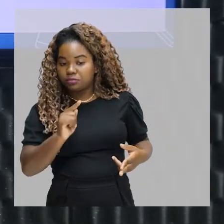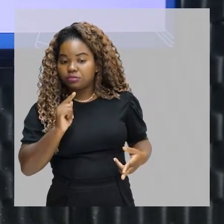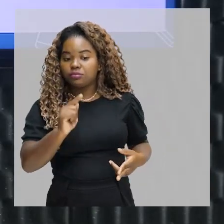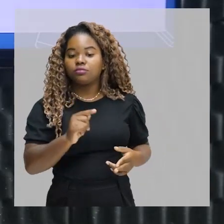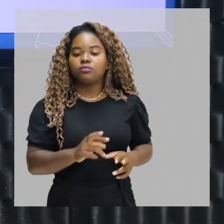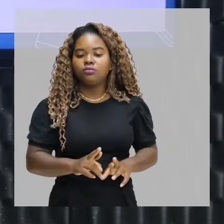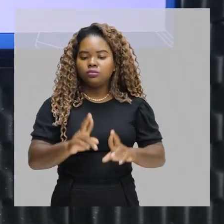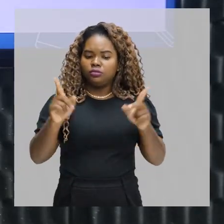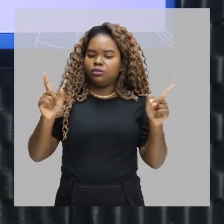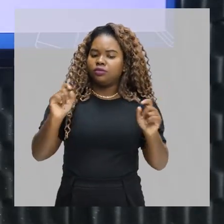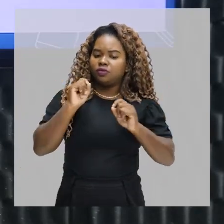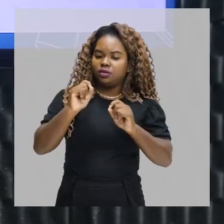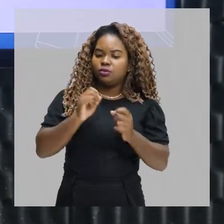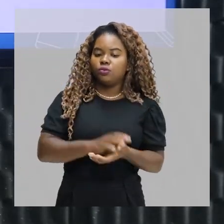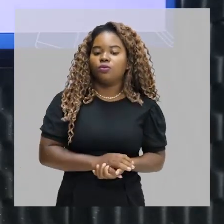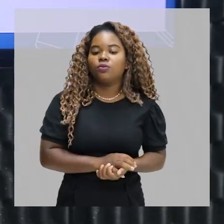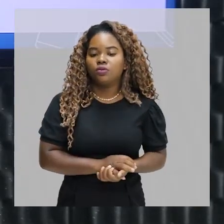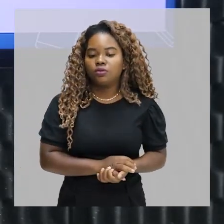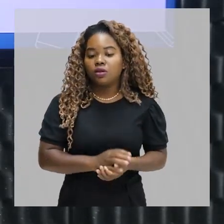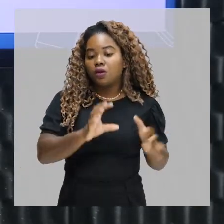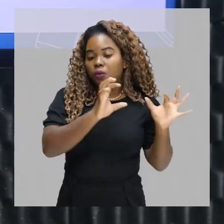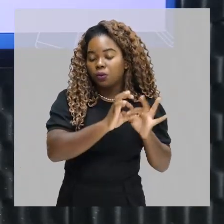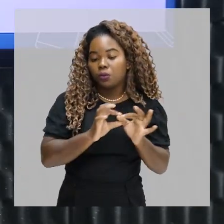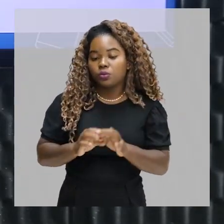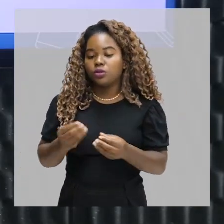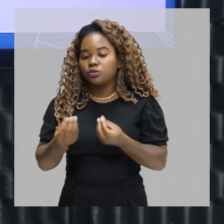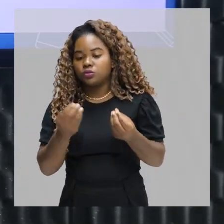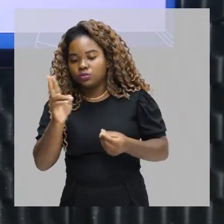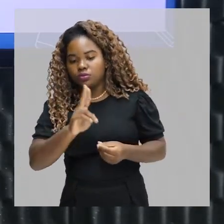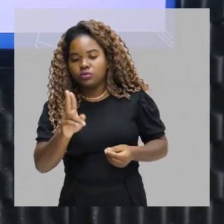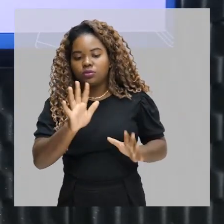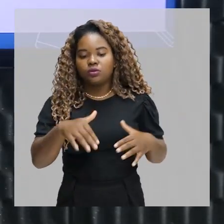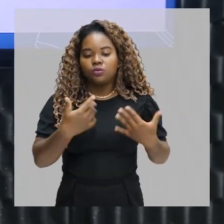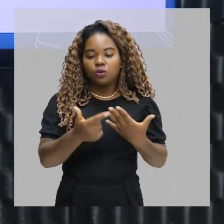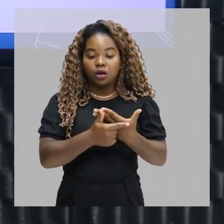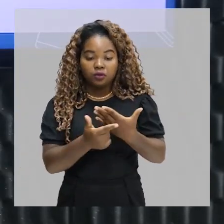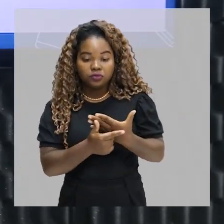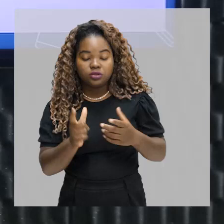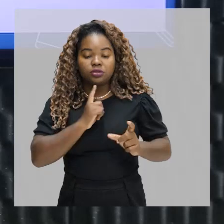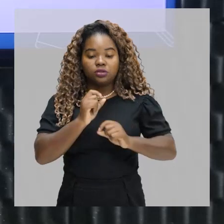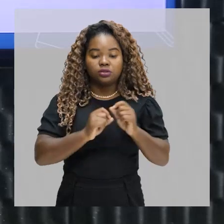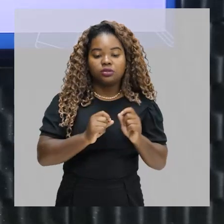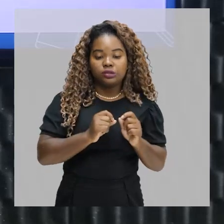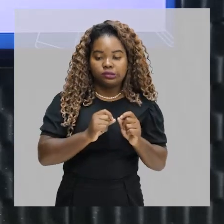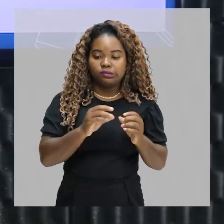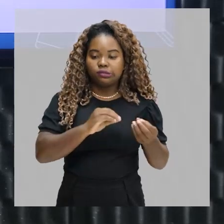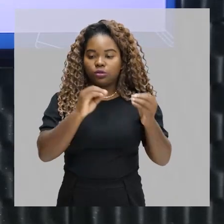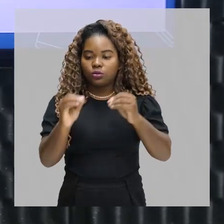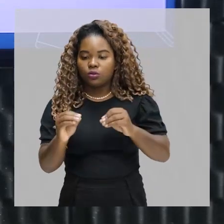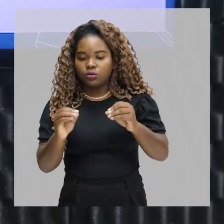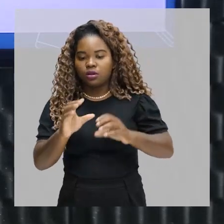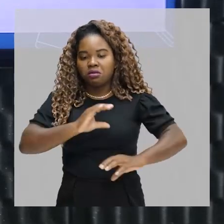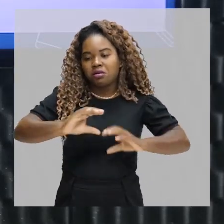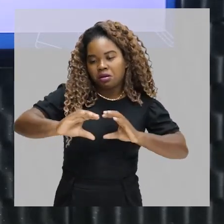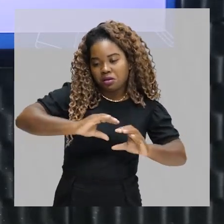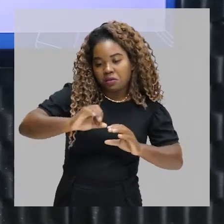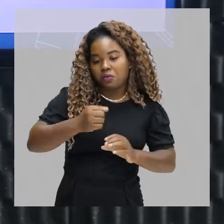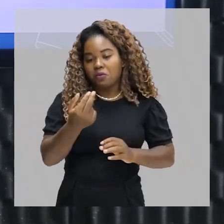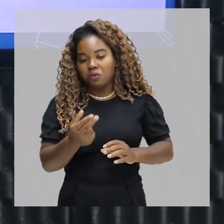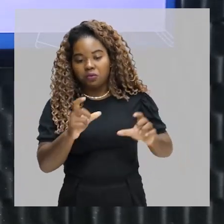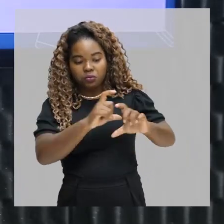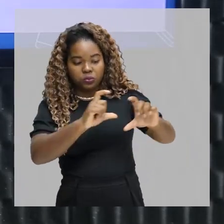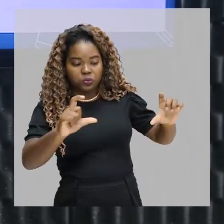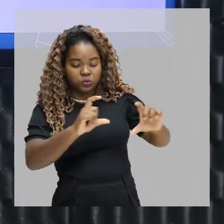o que diferencia eles é o contexto e qual função ele exerce naquela comunicação,